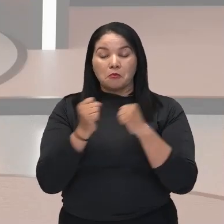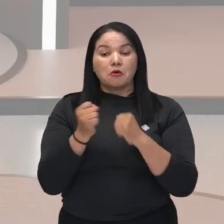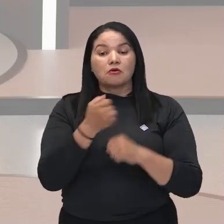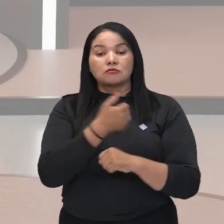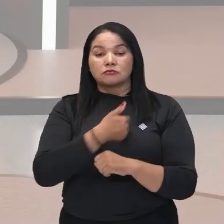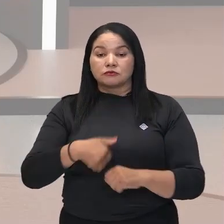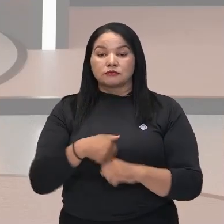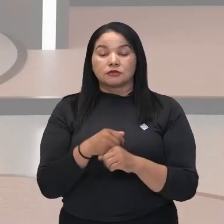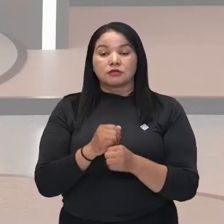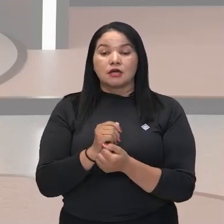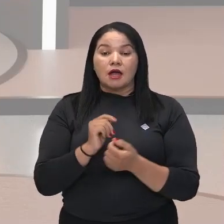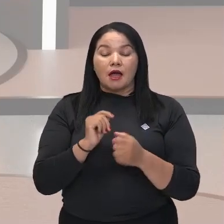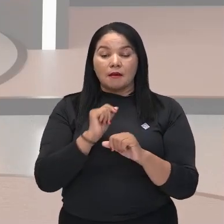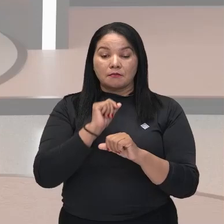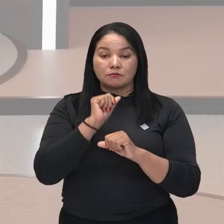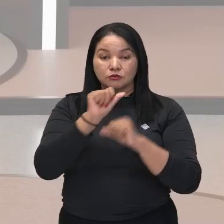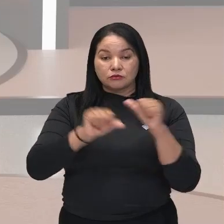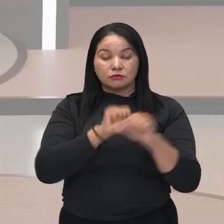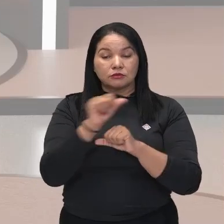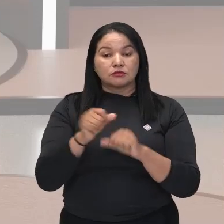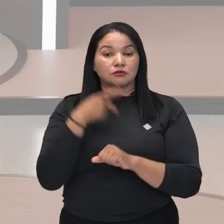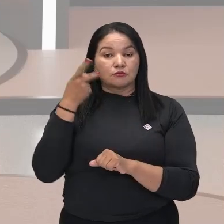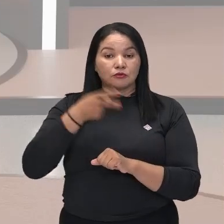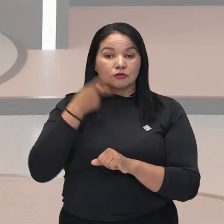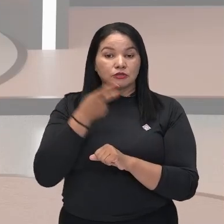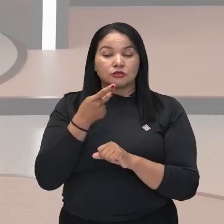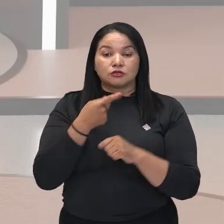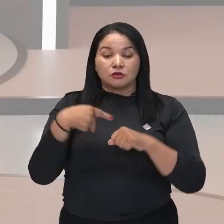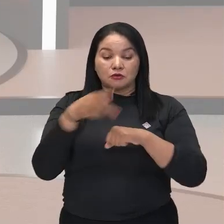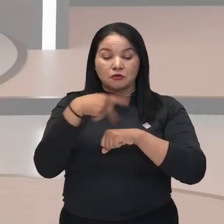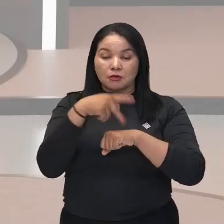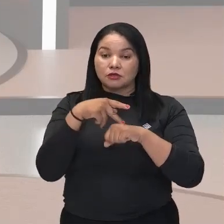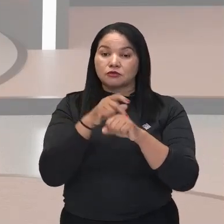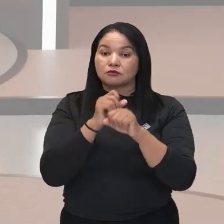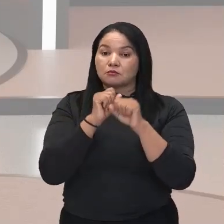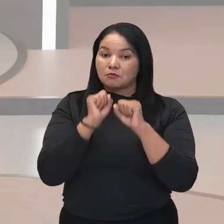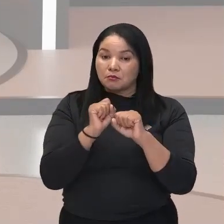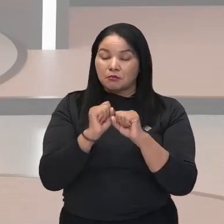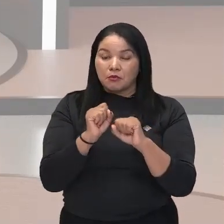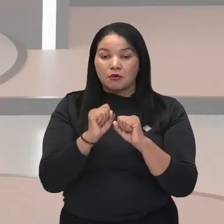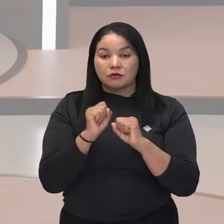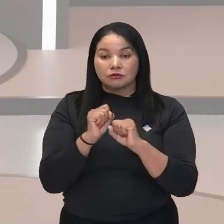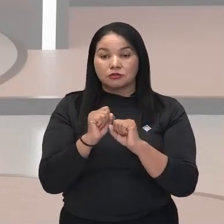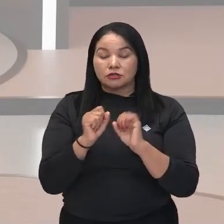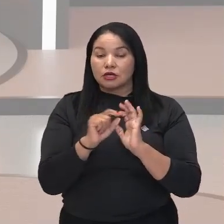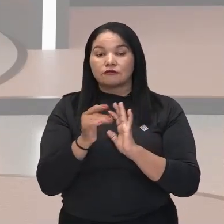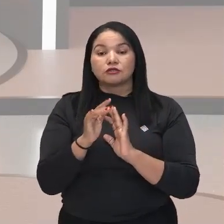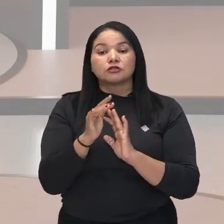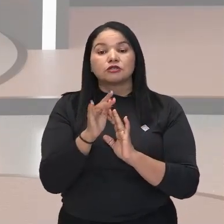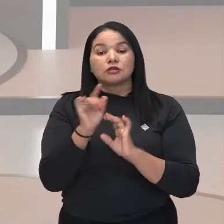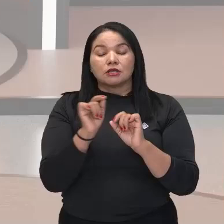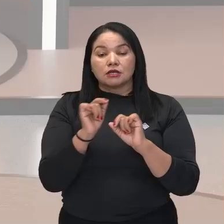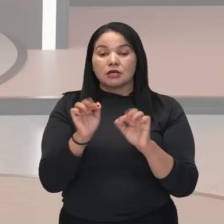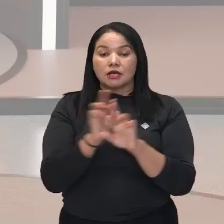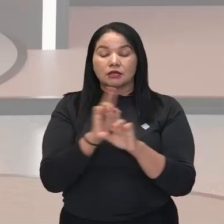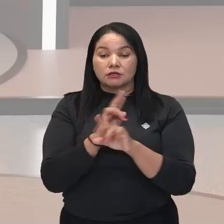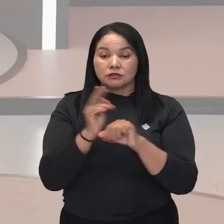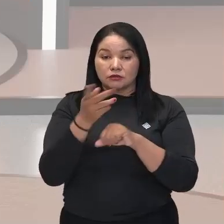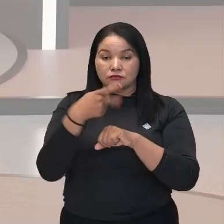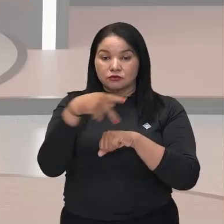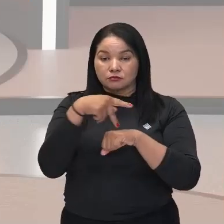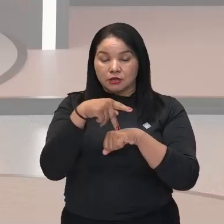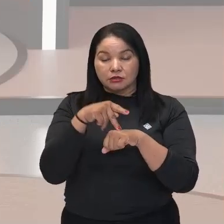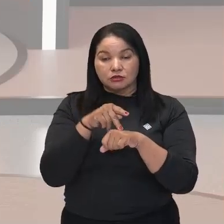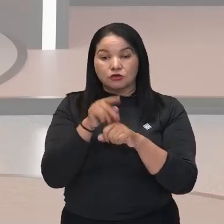alterações políticas nessa região podem, né, ter muito reflexo em relação aos países, tá? Então,